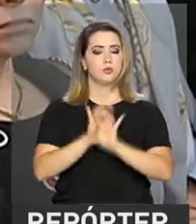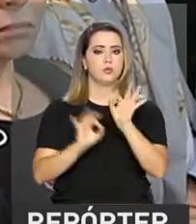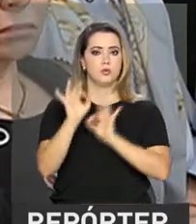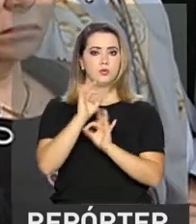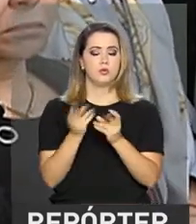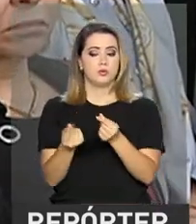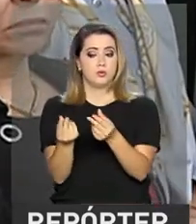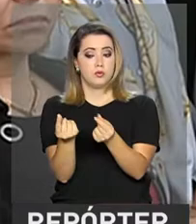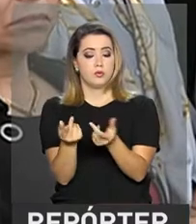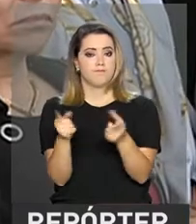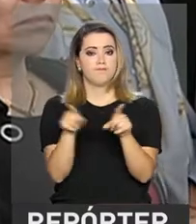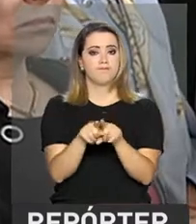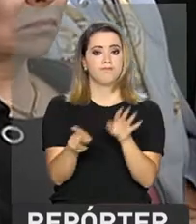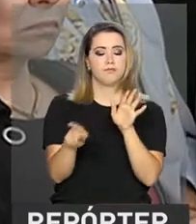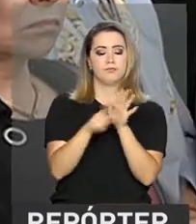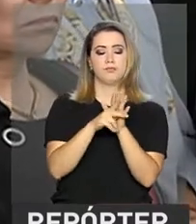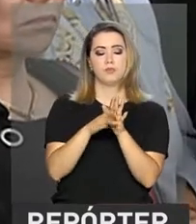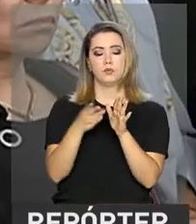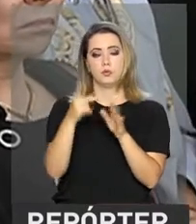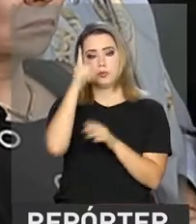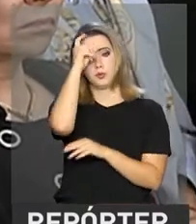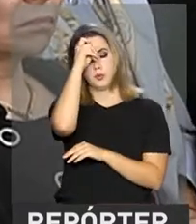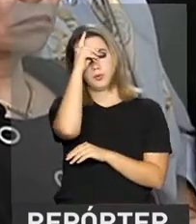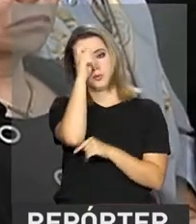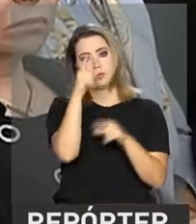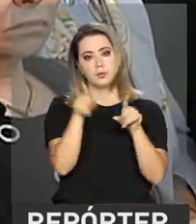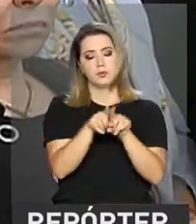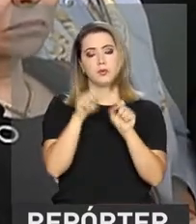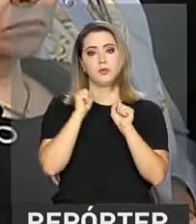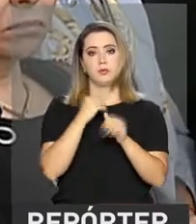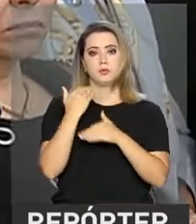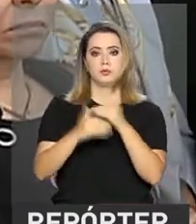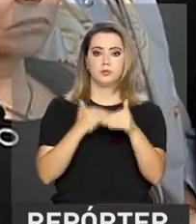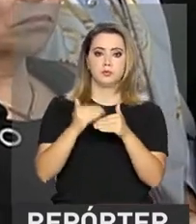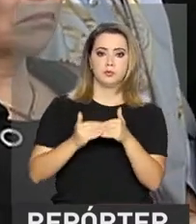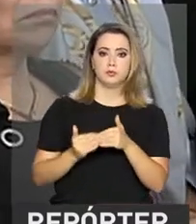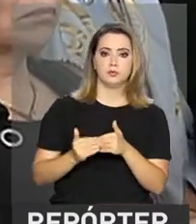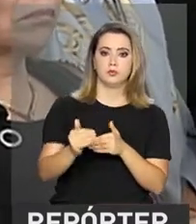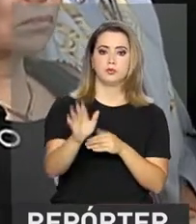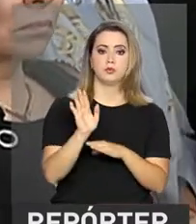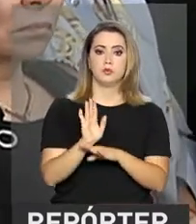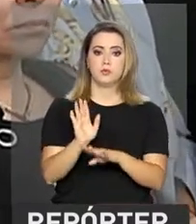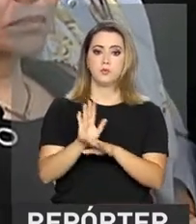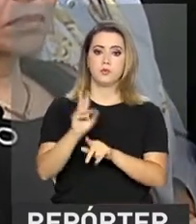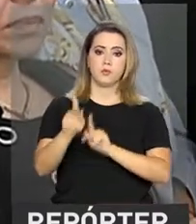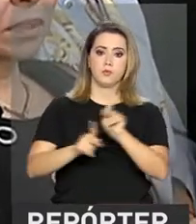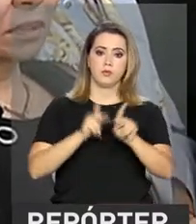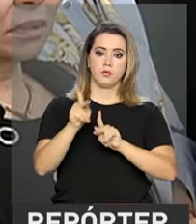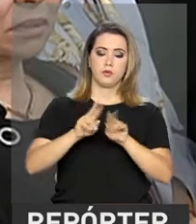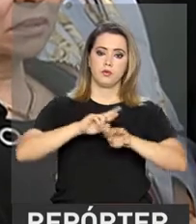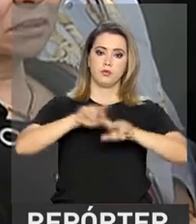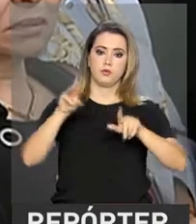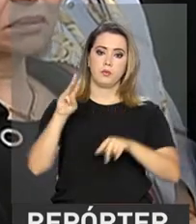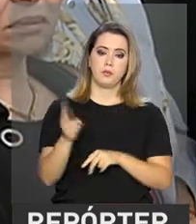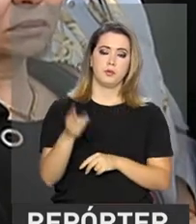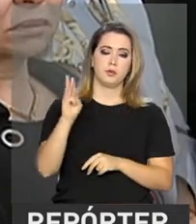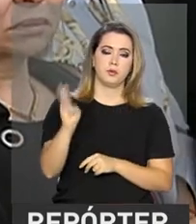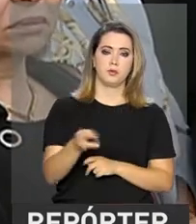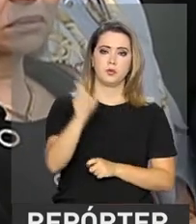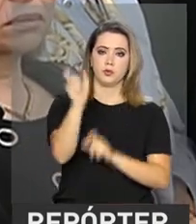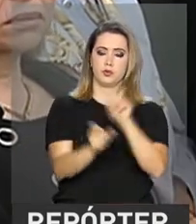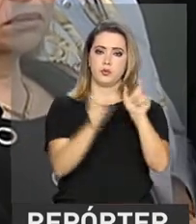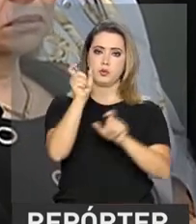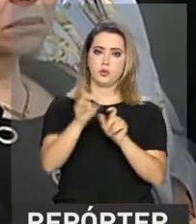das suas contas e para que elas possam continuar, de forma muito generosa, atendendo milhões e milhões de